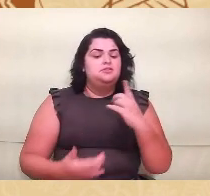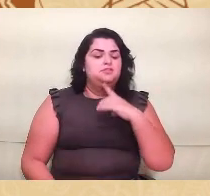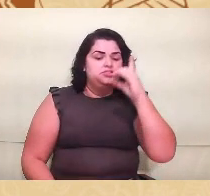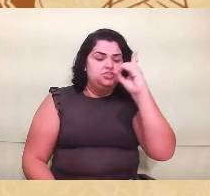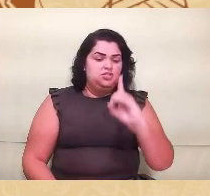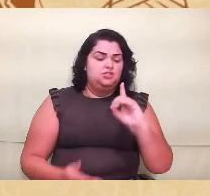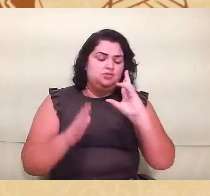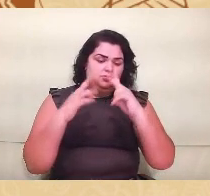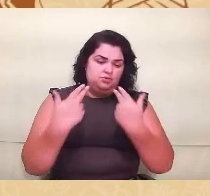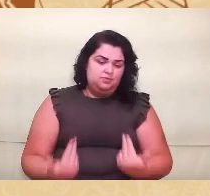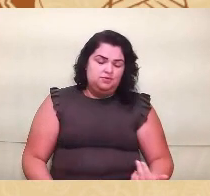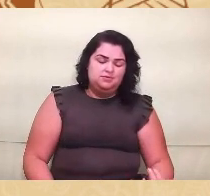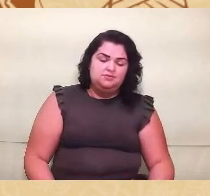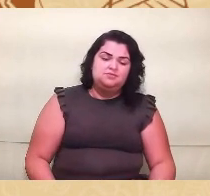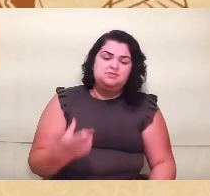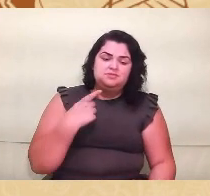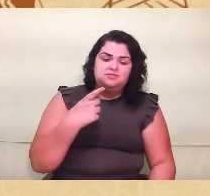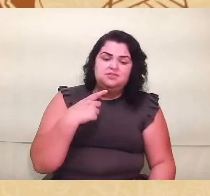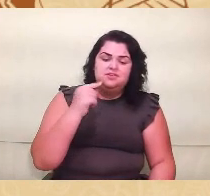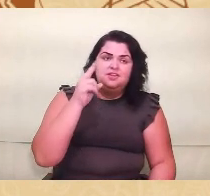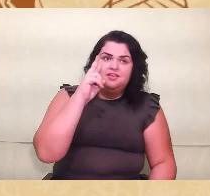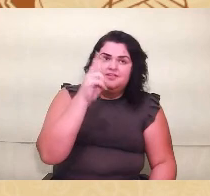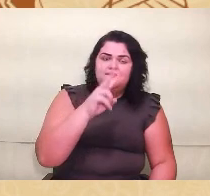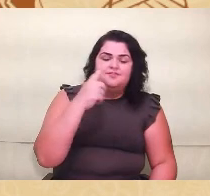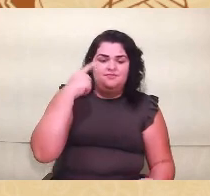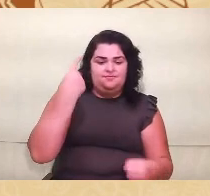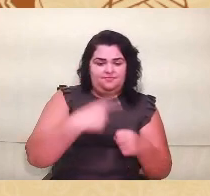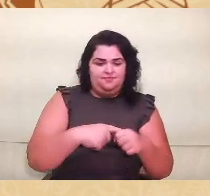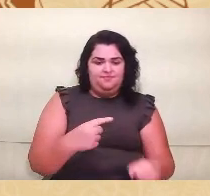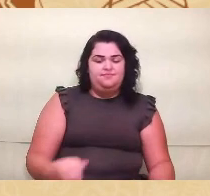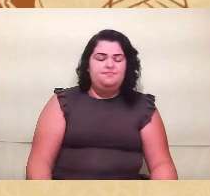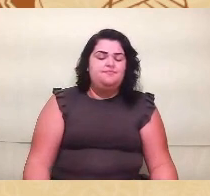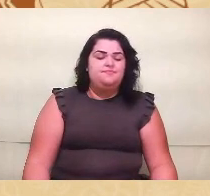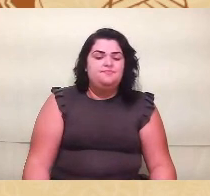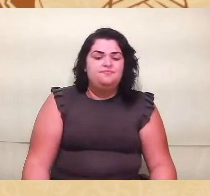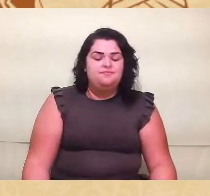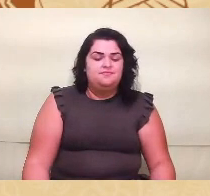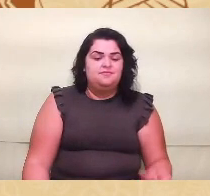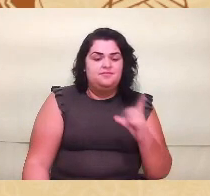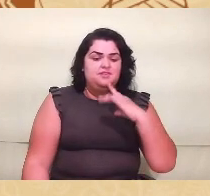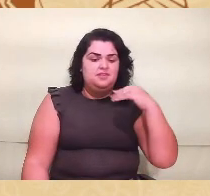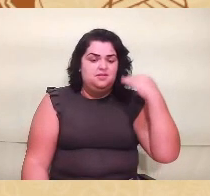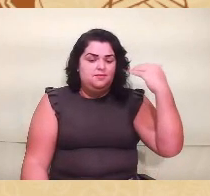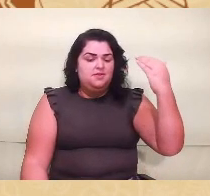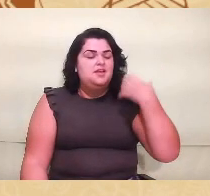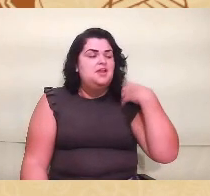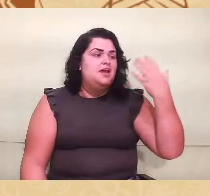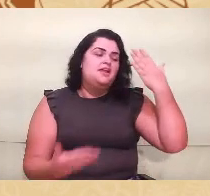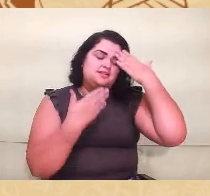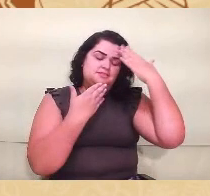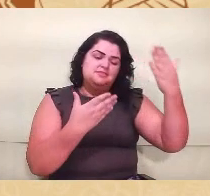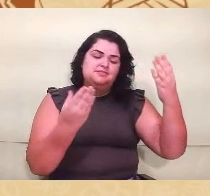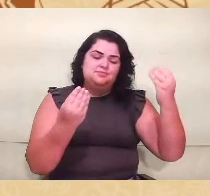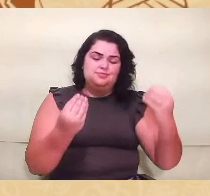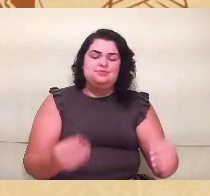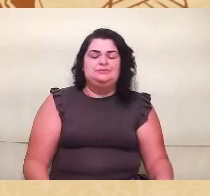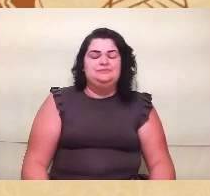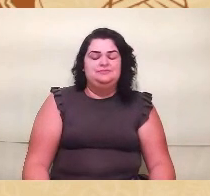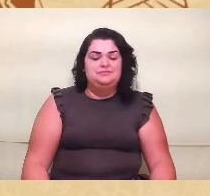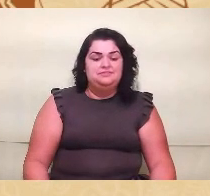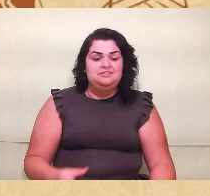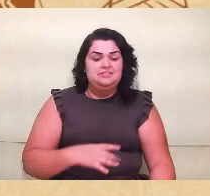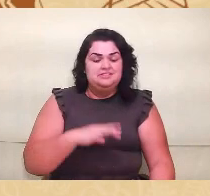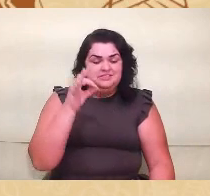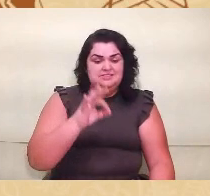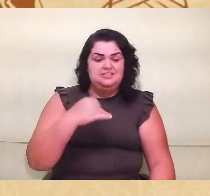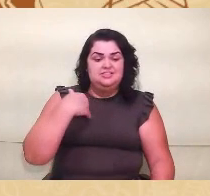que faz a gente se ver, né, nesse processo. Então, eu queria te agradecer muito, Cazé. E, com certeza, vou te chamar